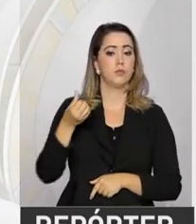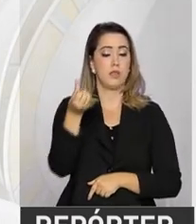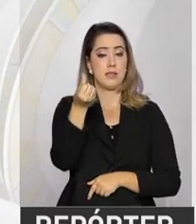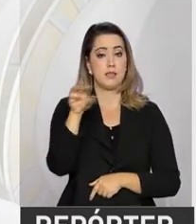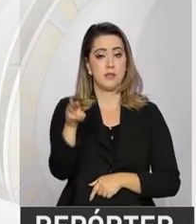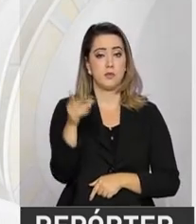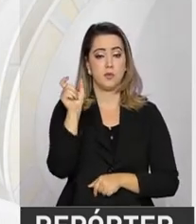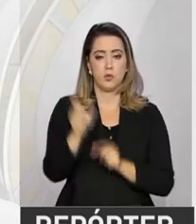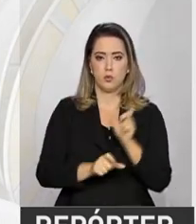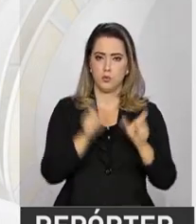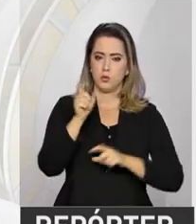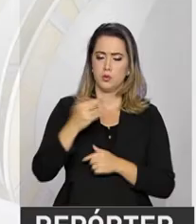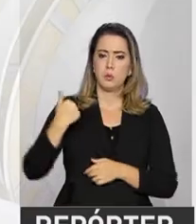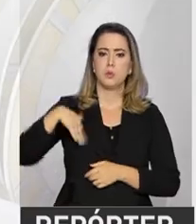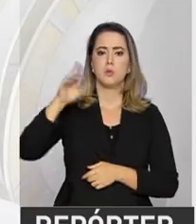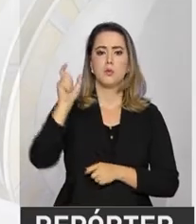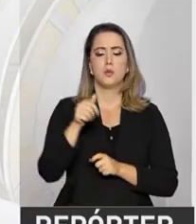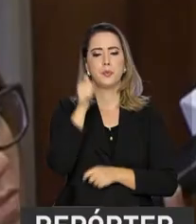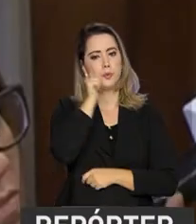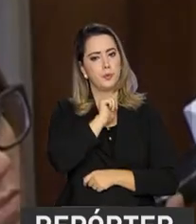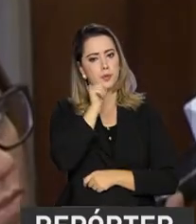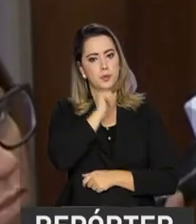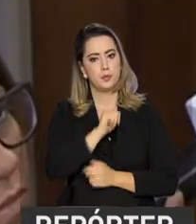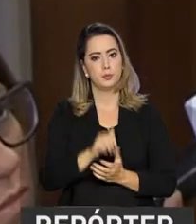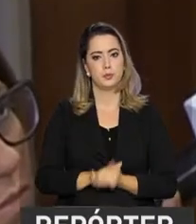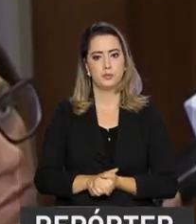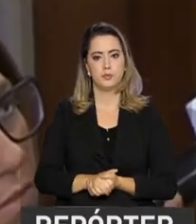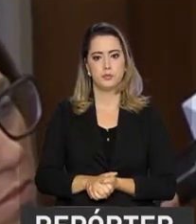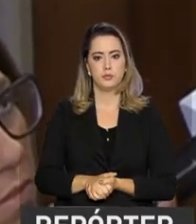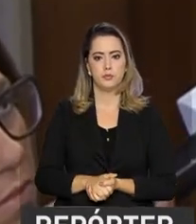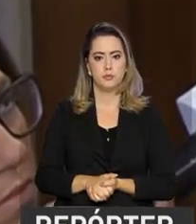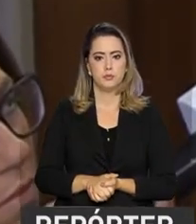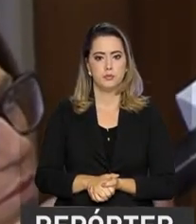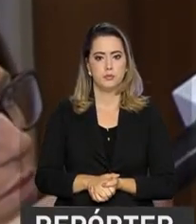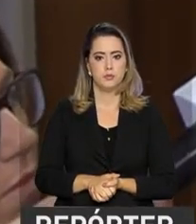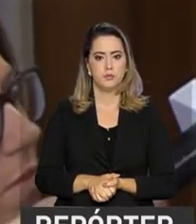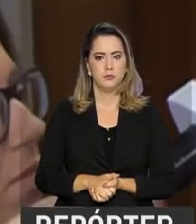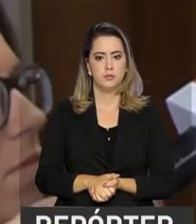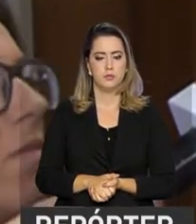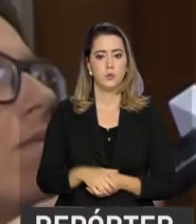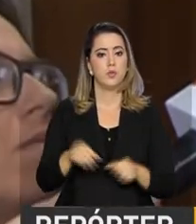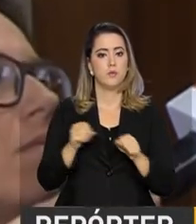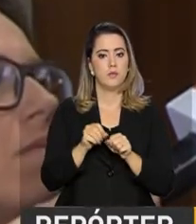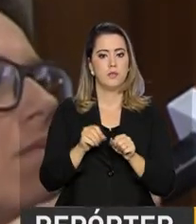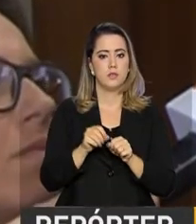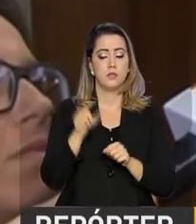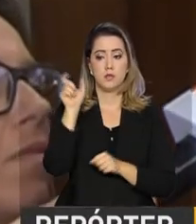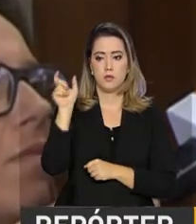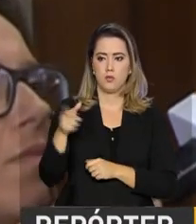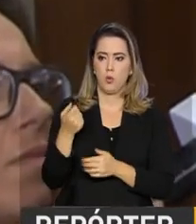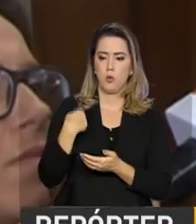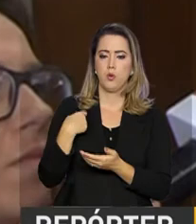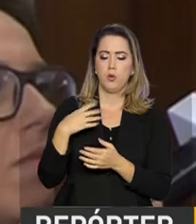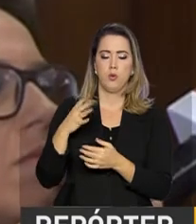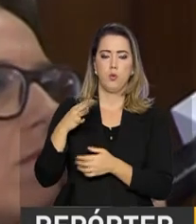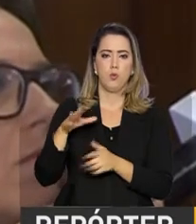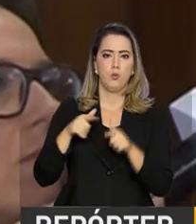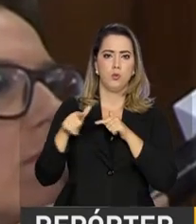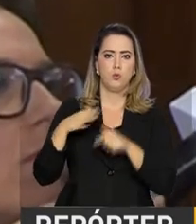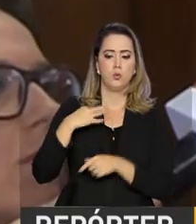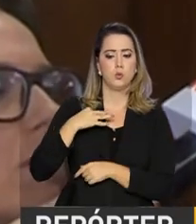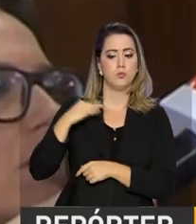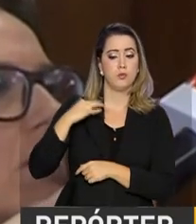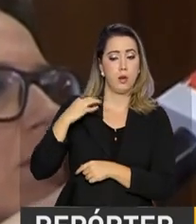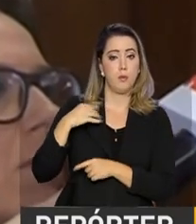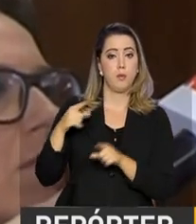pessoas, sendo a maioria feito por mulheres. Eu fazia um trabalho não pago para uma pessoa que não é minha parente, não